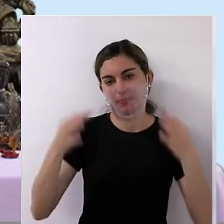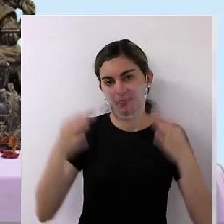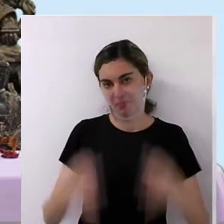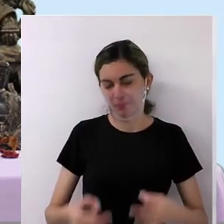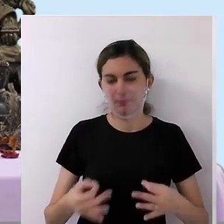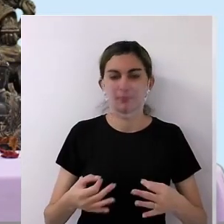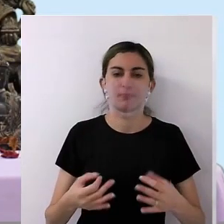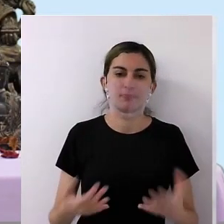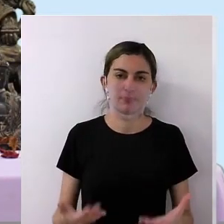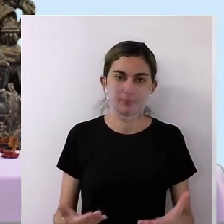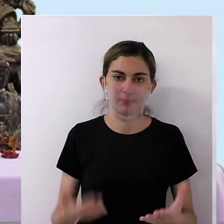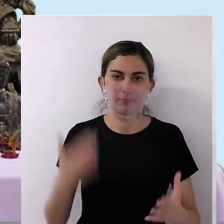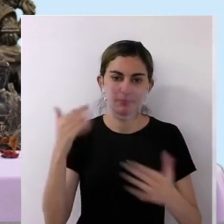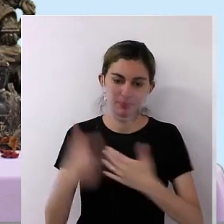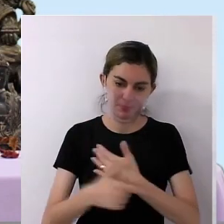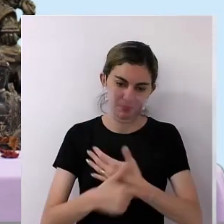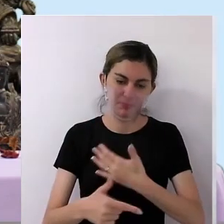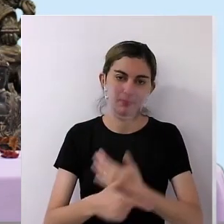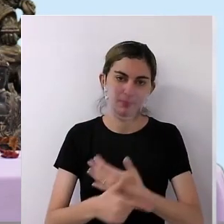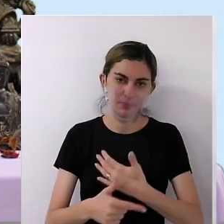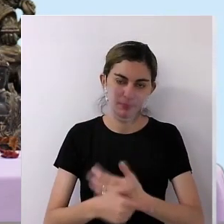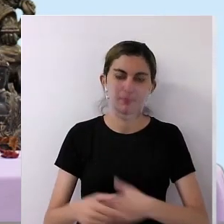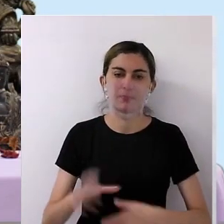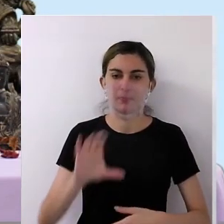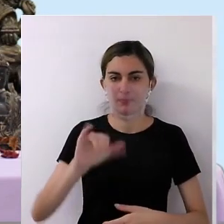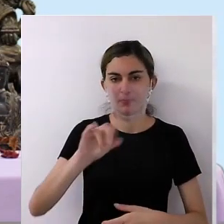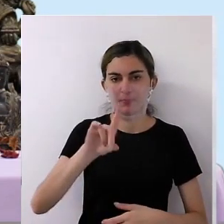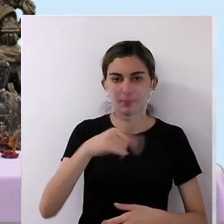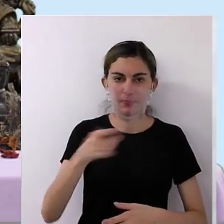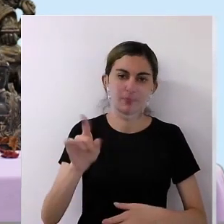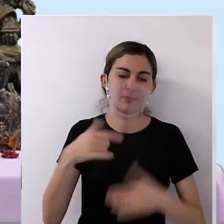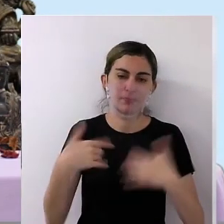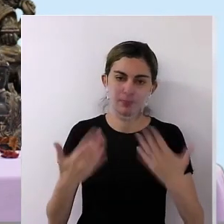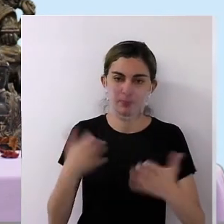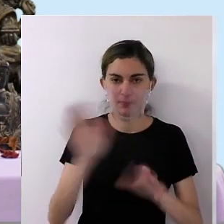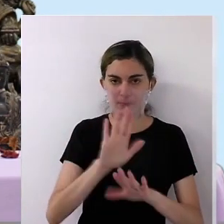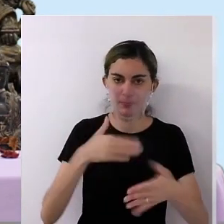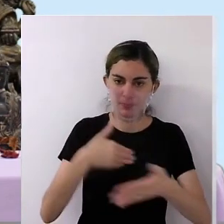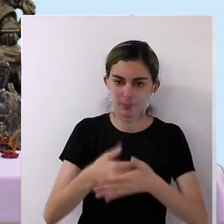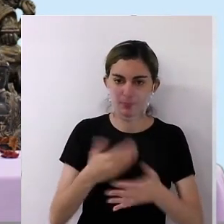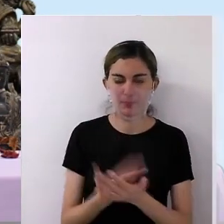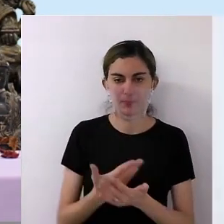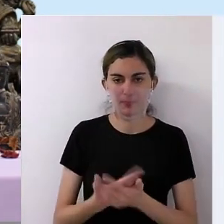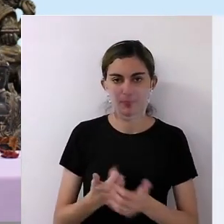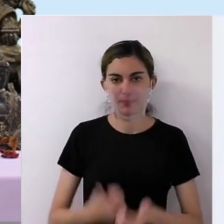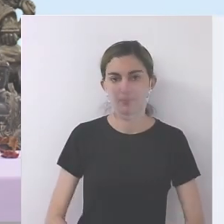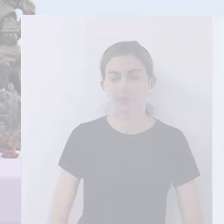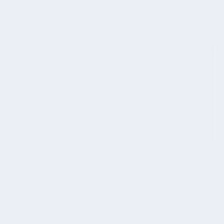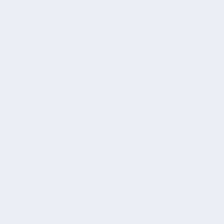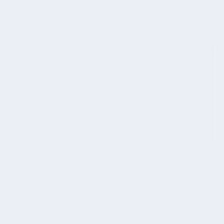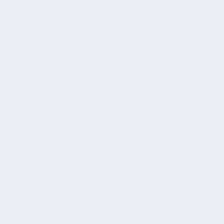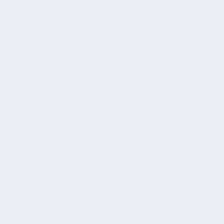justamente cumprindo o seu papel de cidadão. Então, até a próxima aula, pessoal.